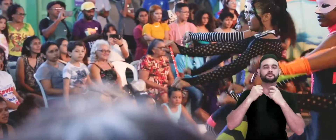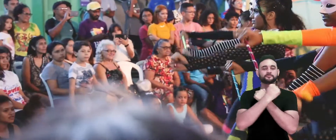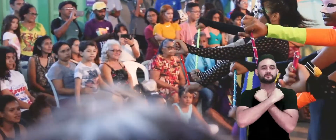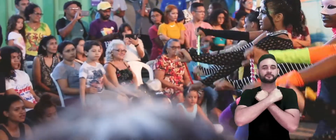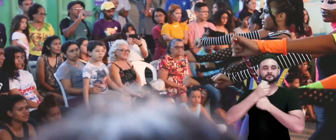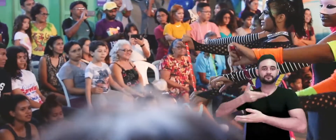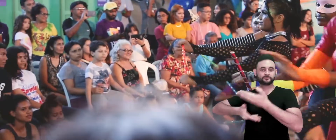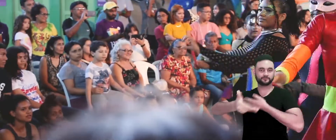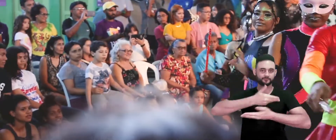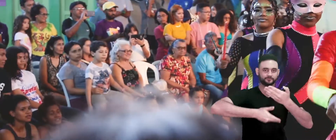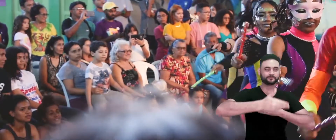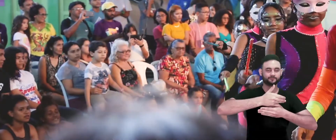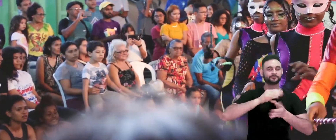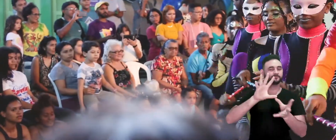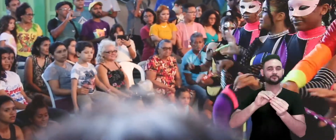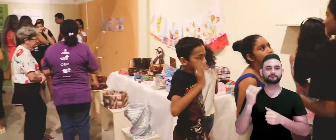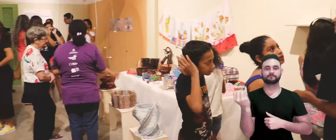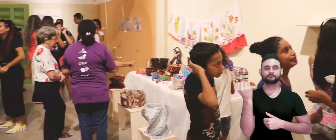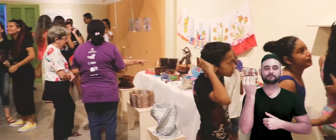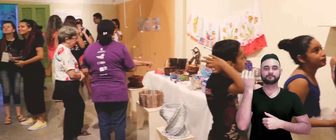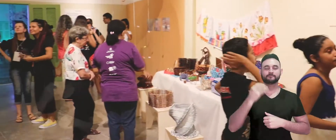Esse é um lugar que tem essa importância.